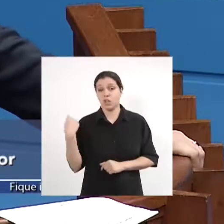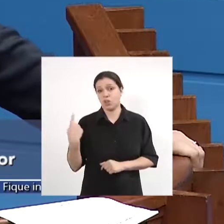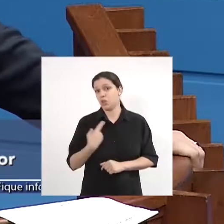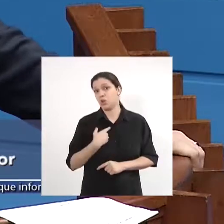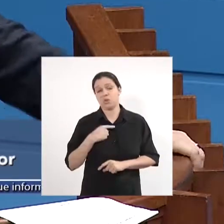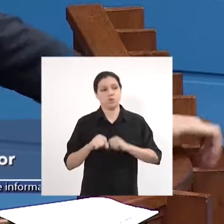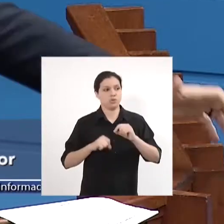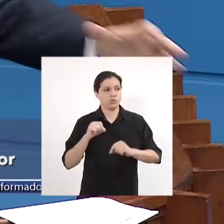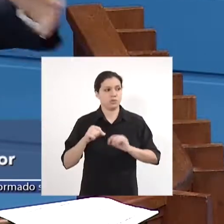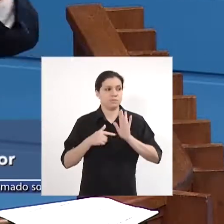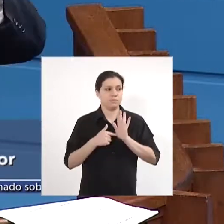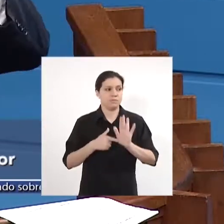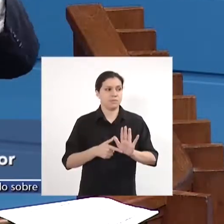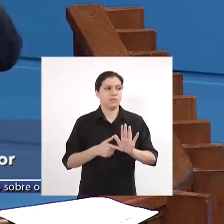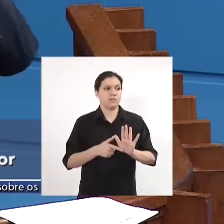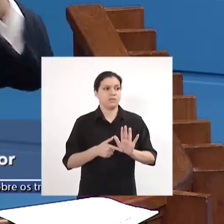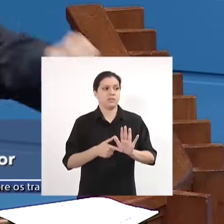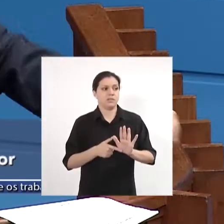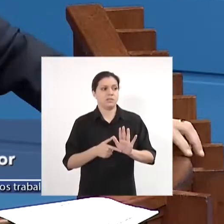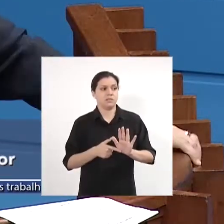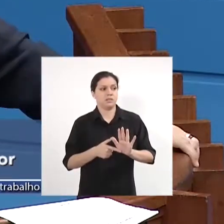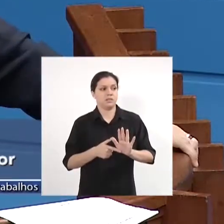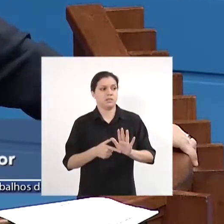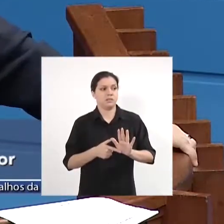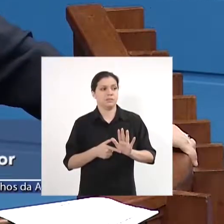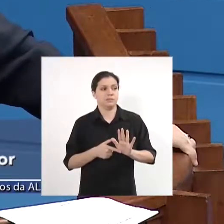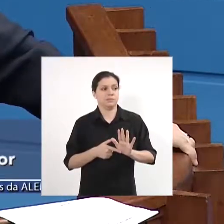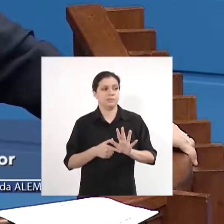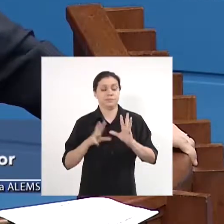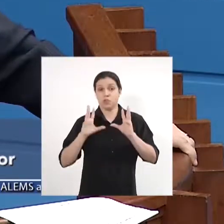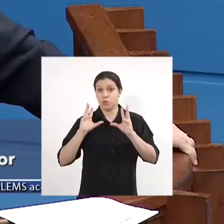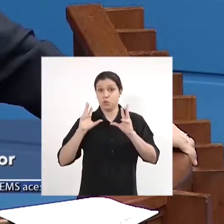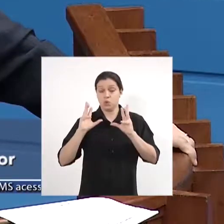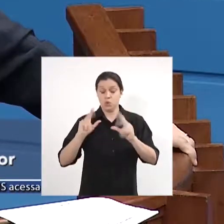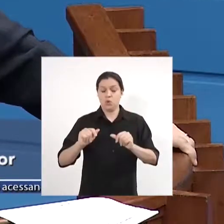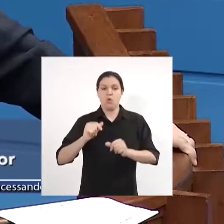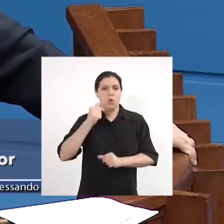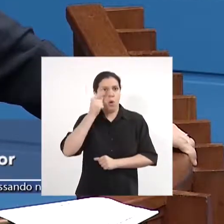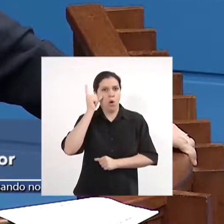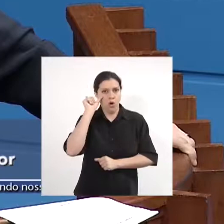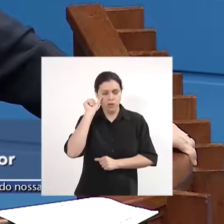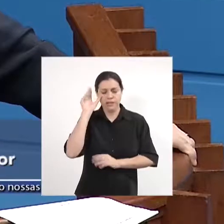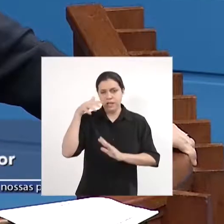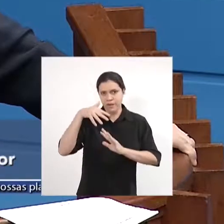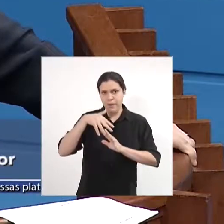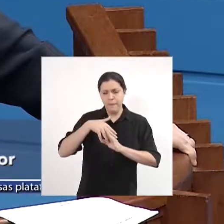aqui aquilo que os 3 segmentos da Universidade Federal ontem